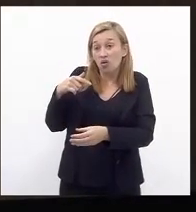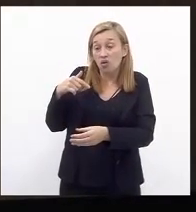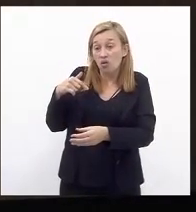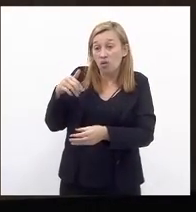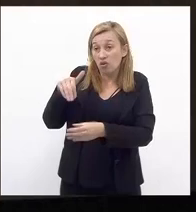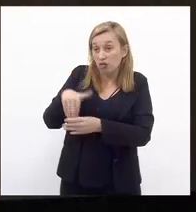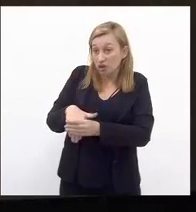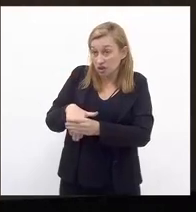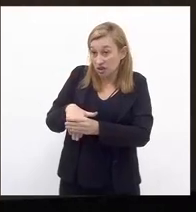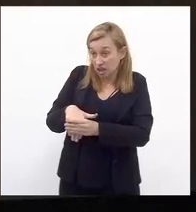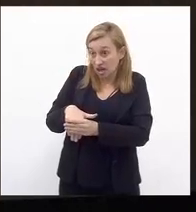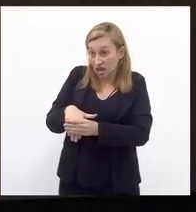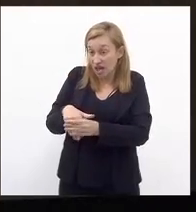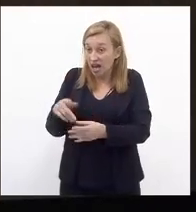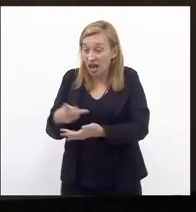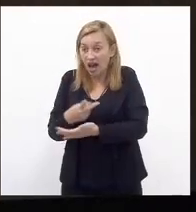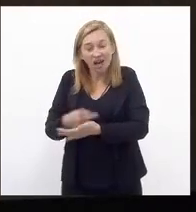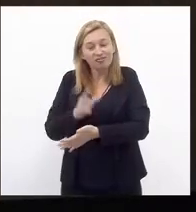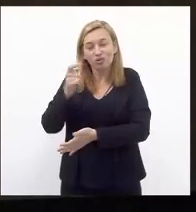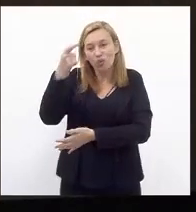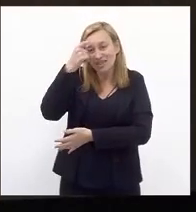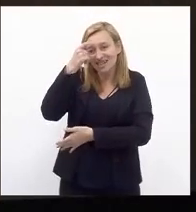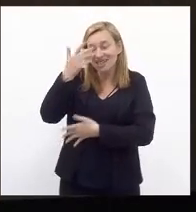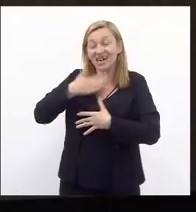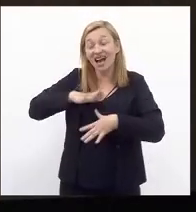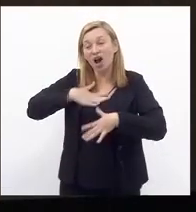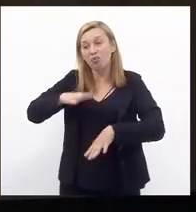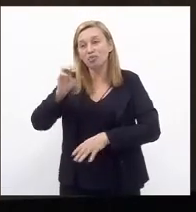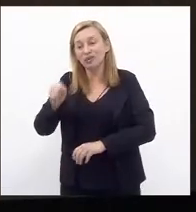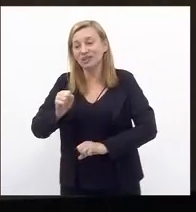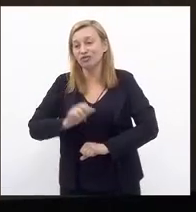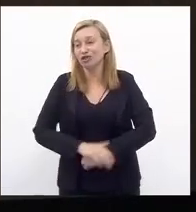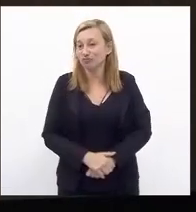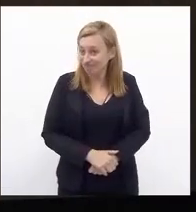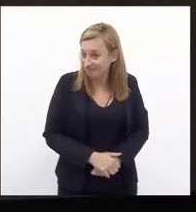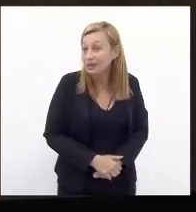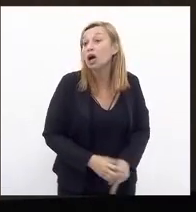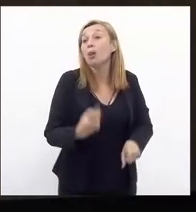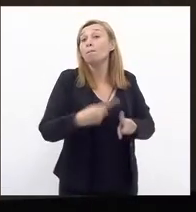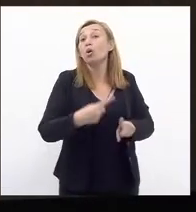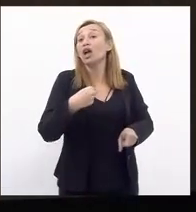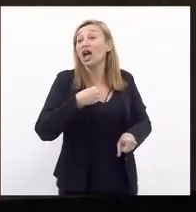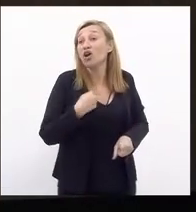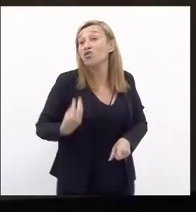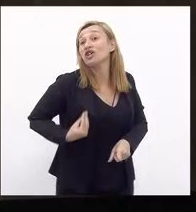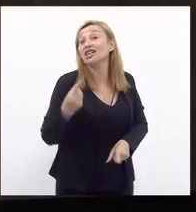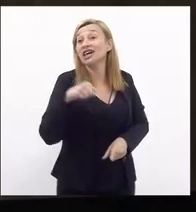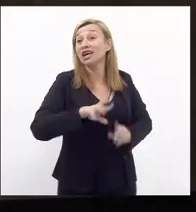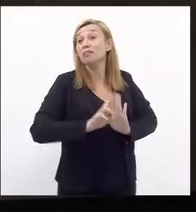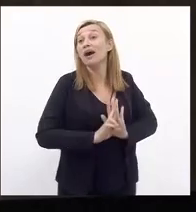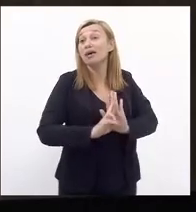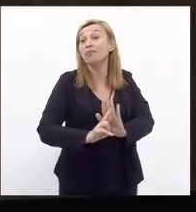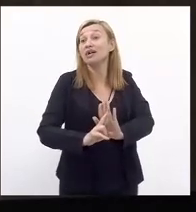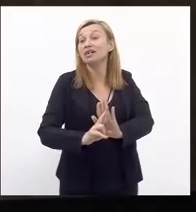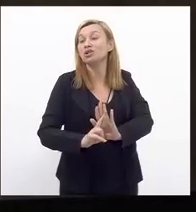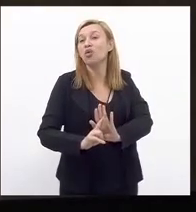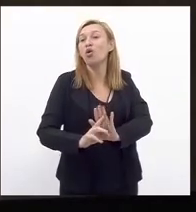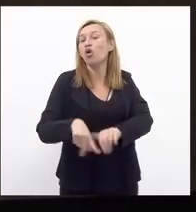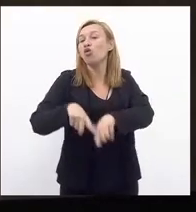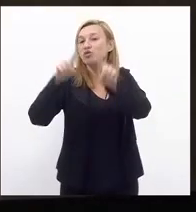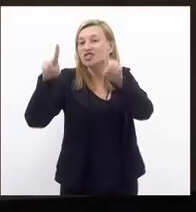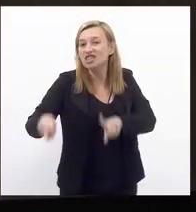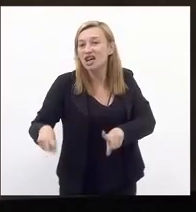a votação foi a com a mais consciência tranquila possível porque eu estou aqui para representar o